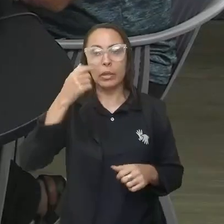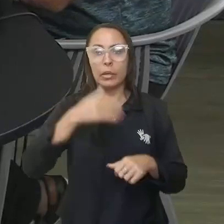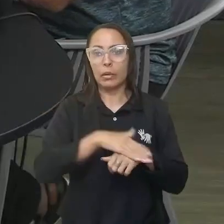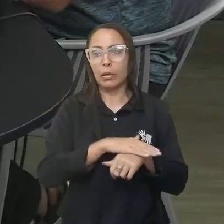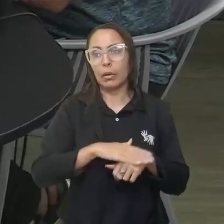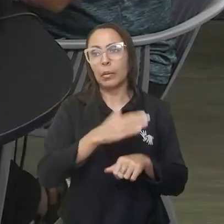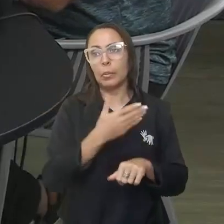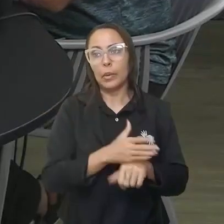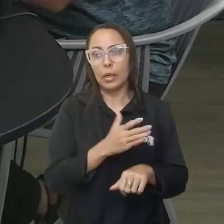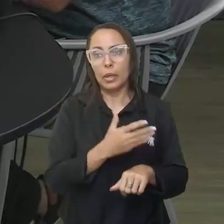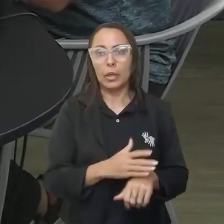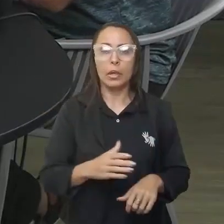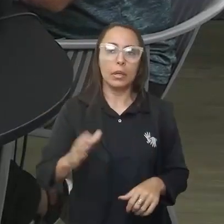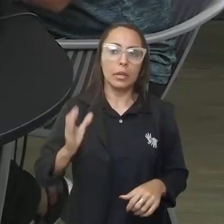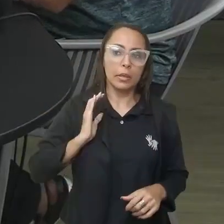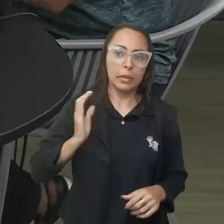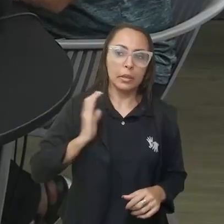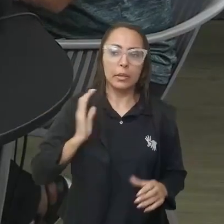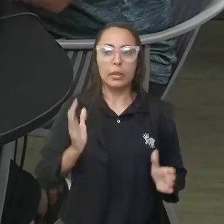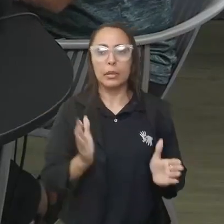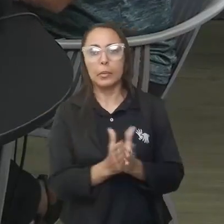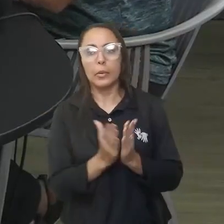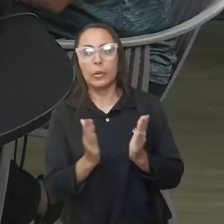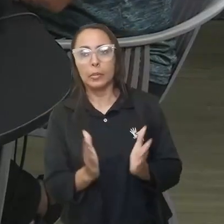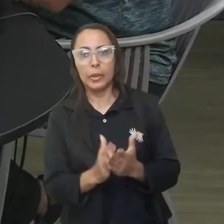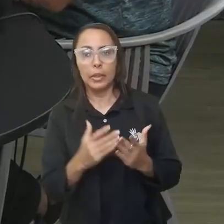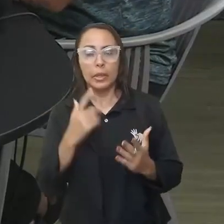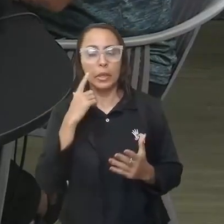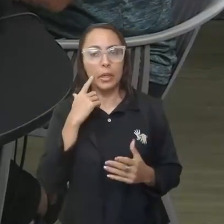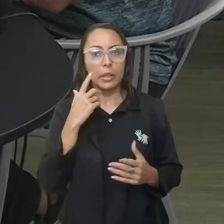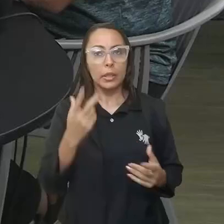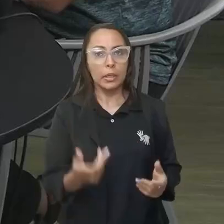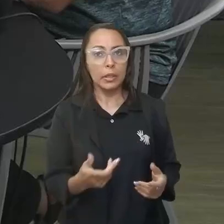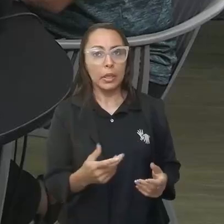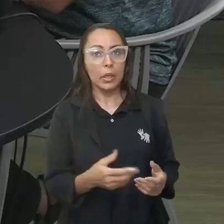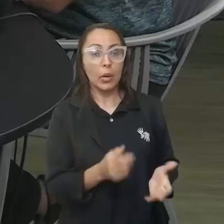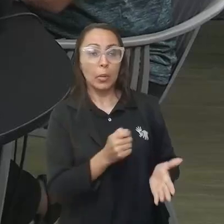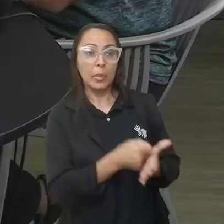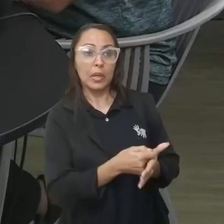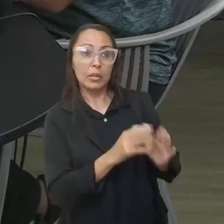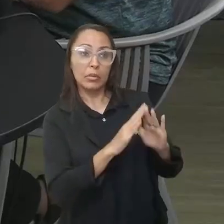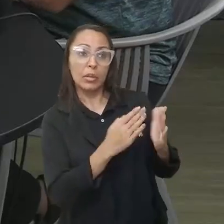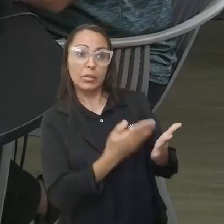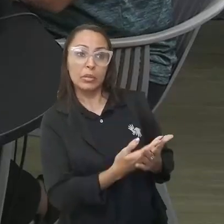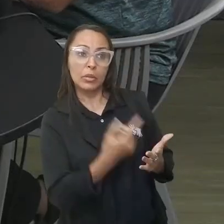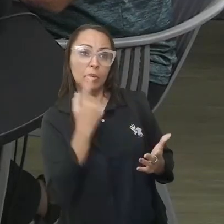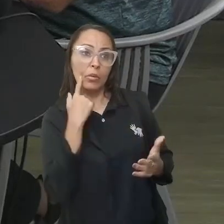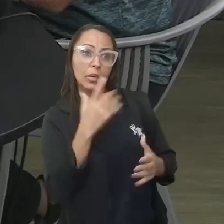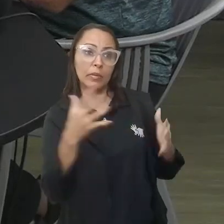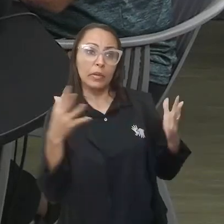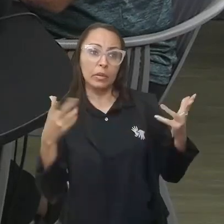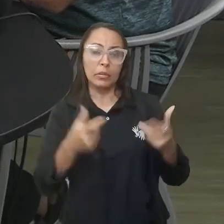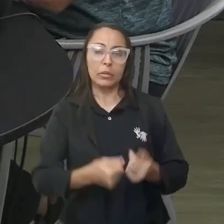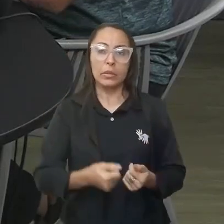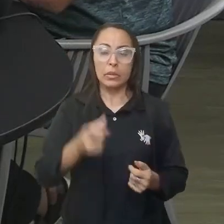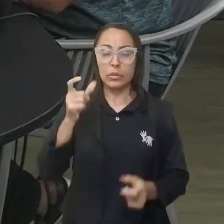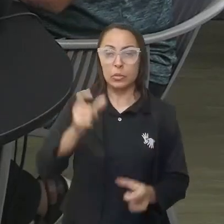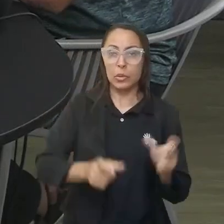ser rica, pode ser pobre, né? O dever da escola é receber todo mundo e fazer com que todas essas pessoas